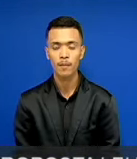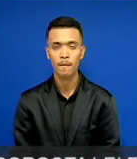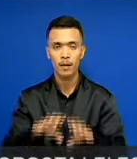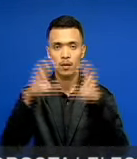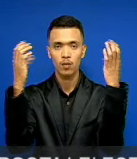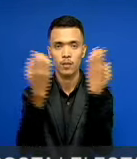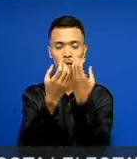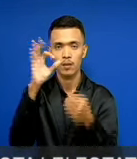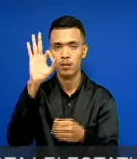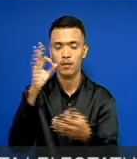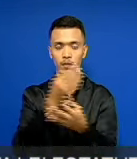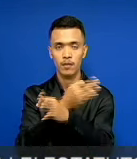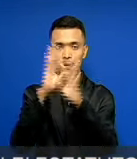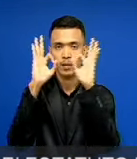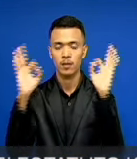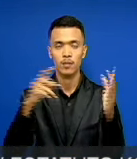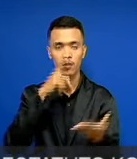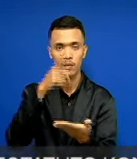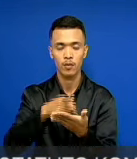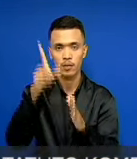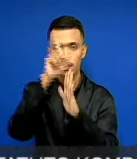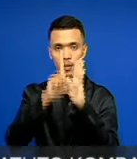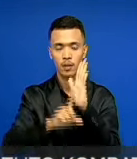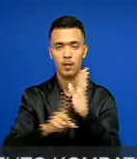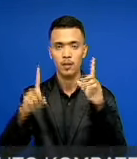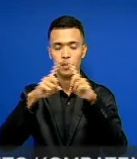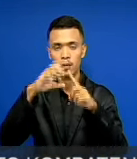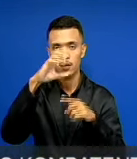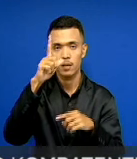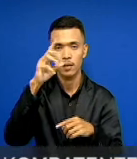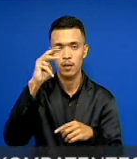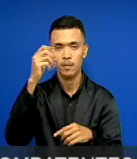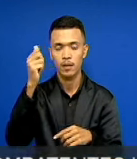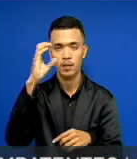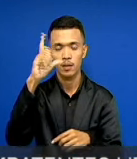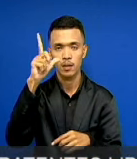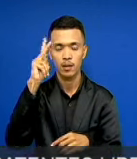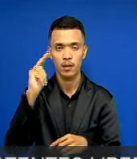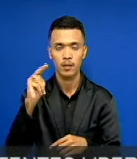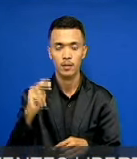Comissão EFE finaliza o texto proposta lei Estatuto Combatentes Libertação Nacional.